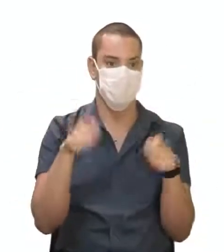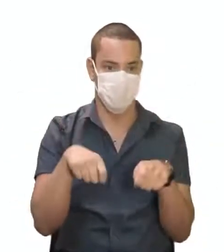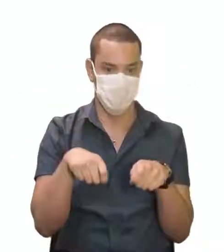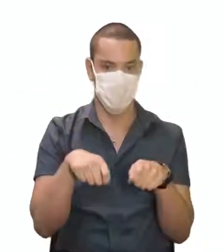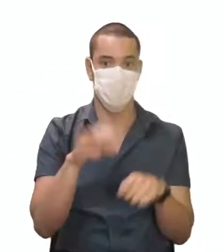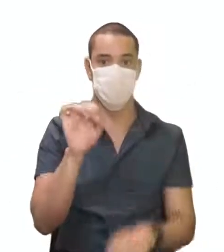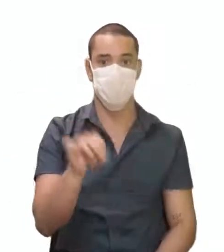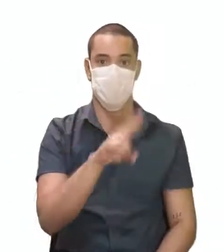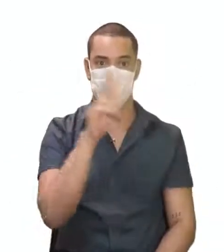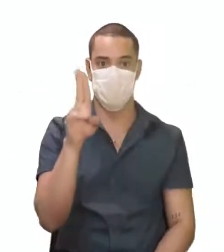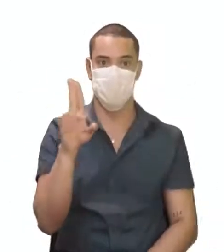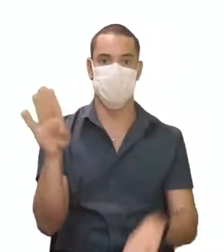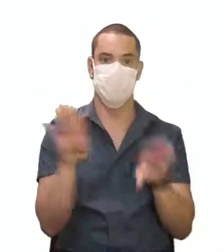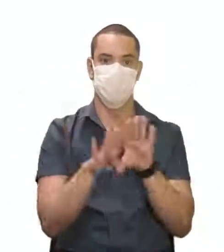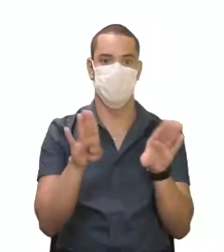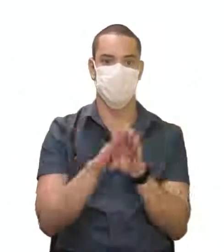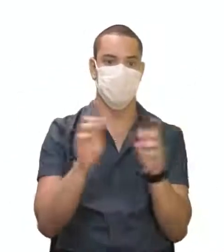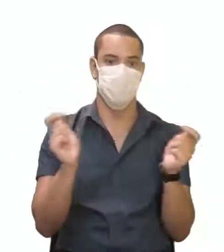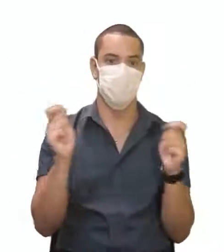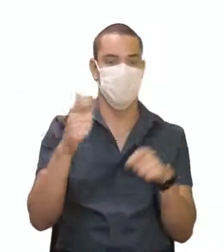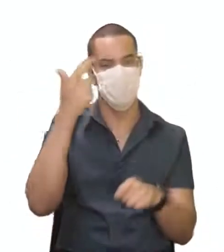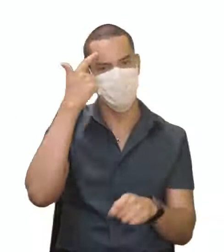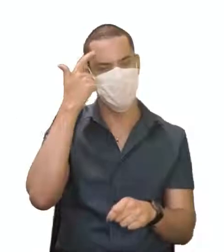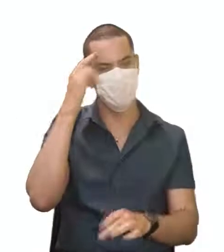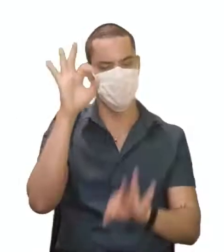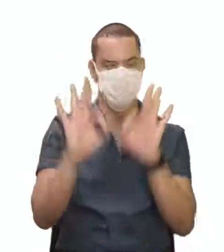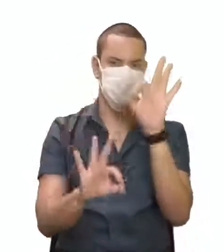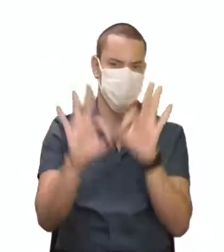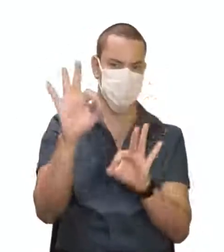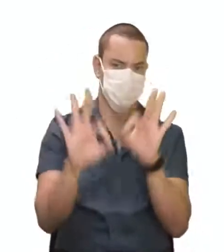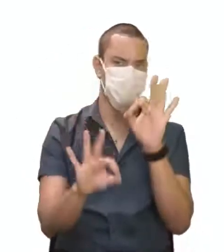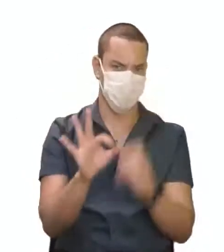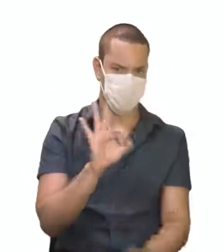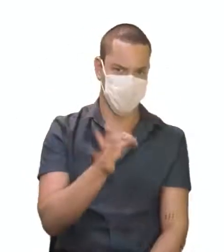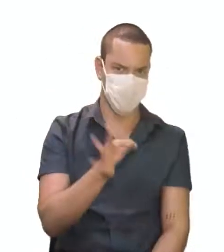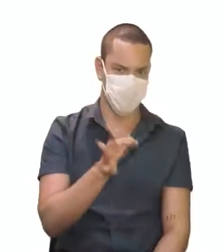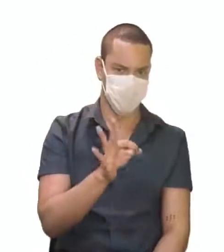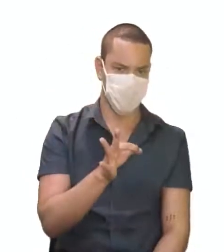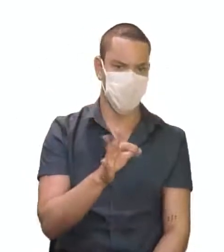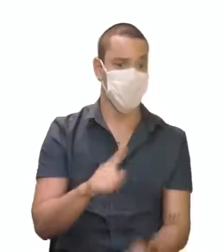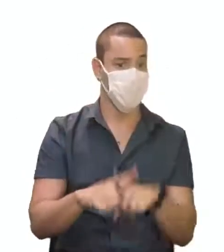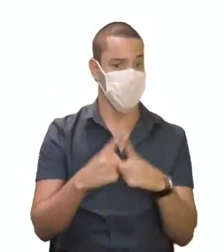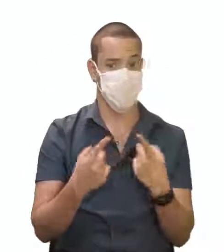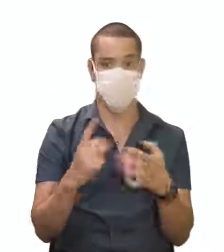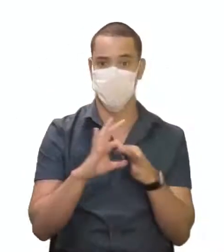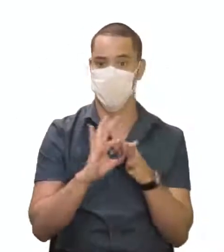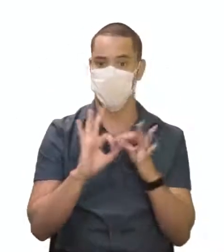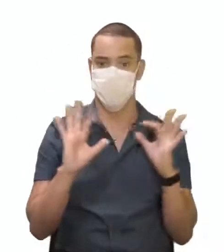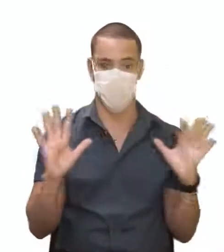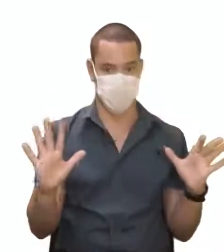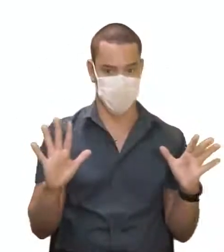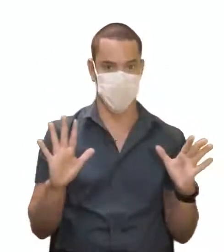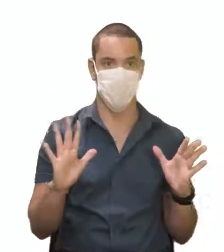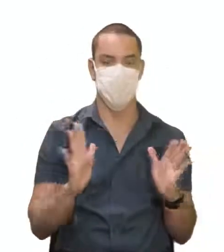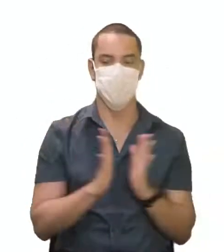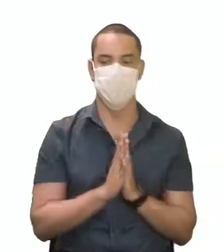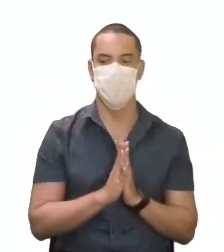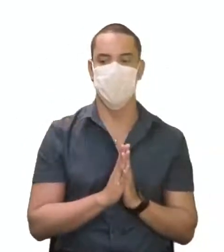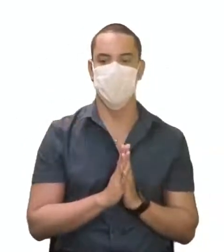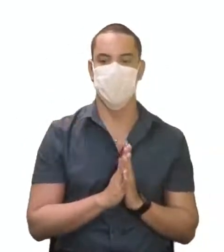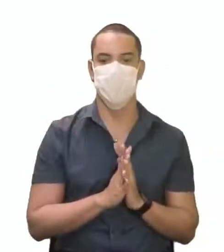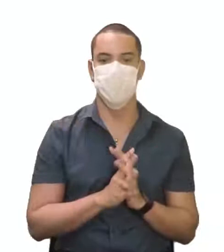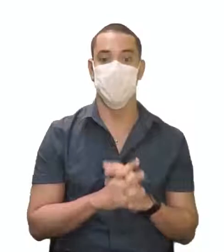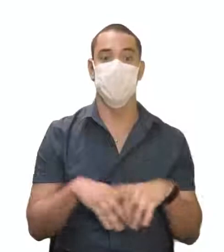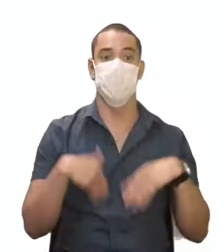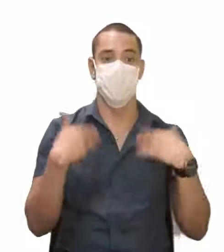você pode simplesmente fazer essa construção mental, tá bom? Mas pode fazer escrito aí que fica legal.